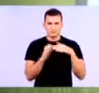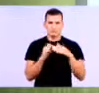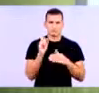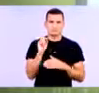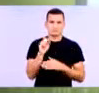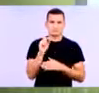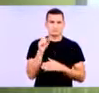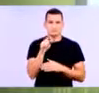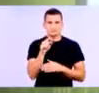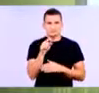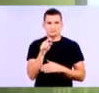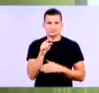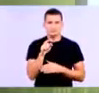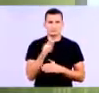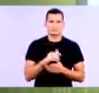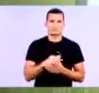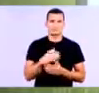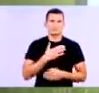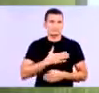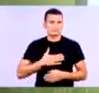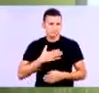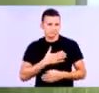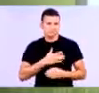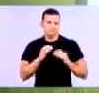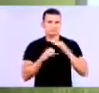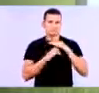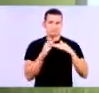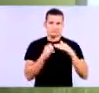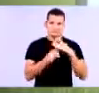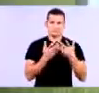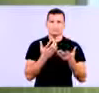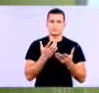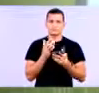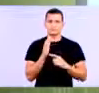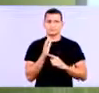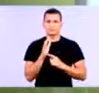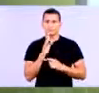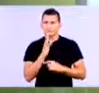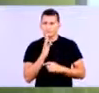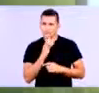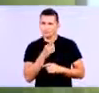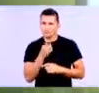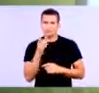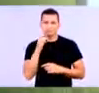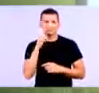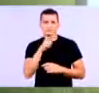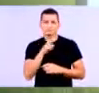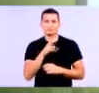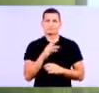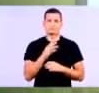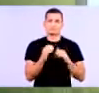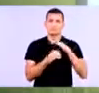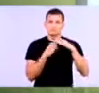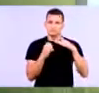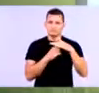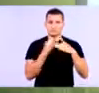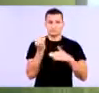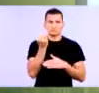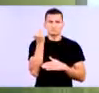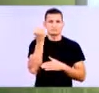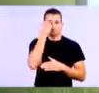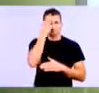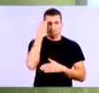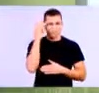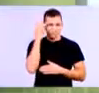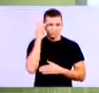é para você gratificante? A empresa está te reconhecendo, a empresa está te vendo na empresa como uma pessoa importante.